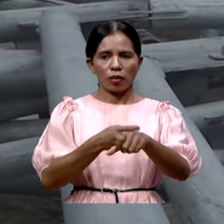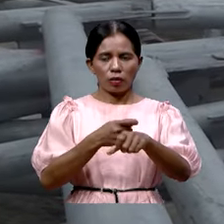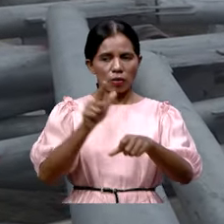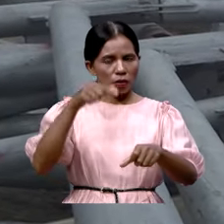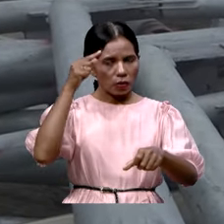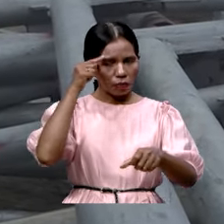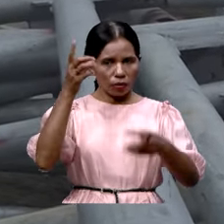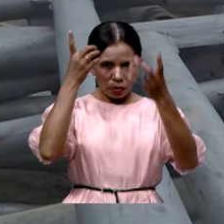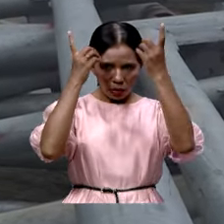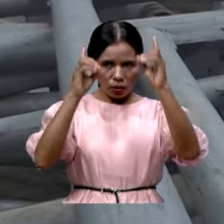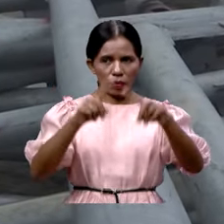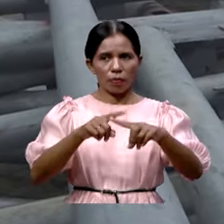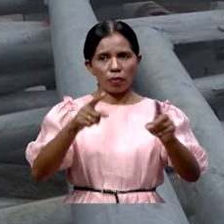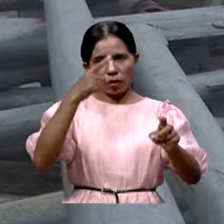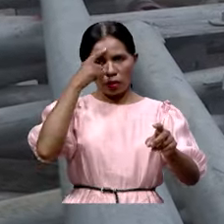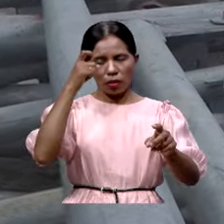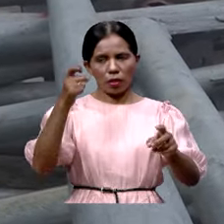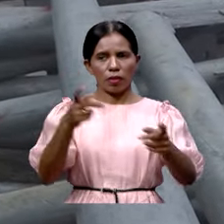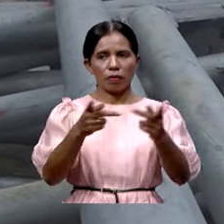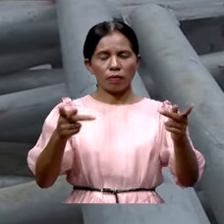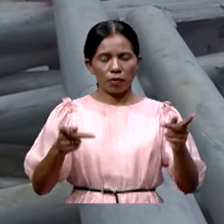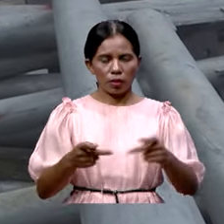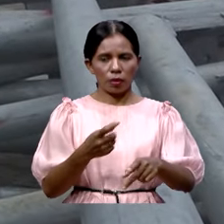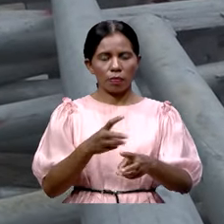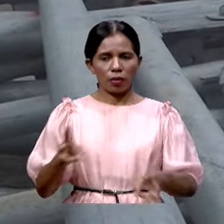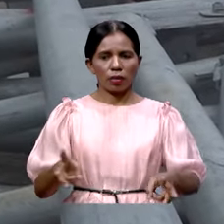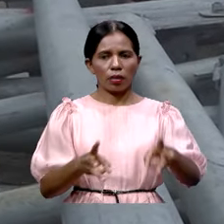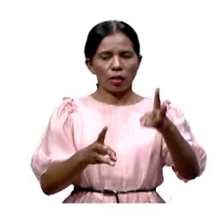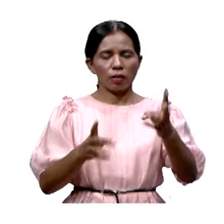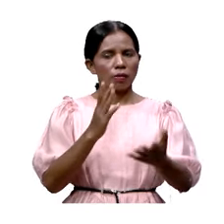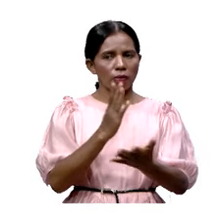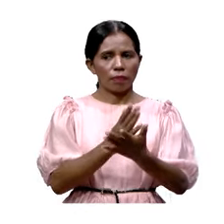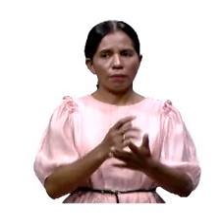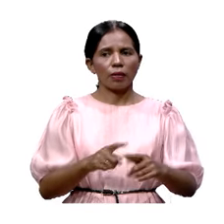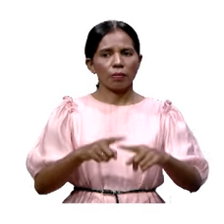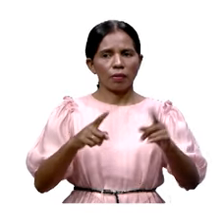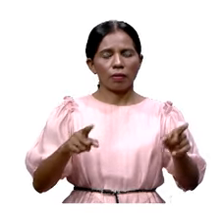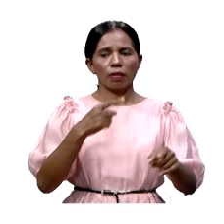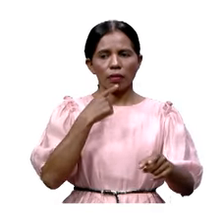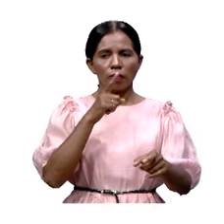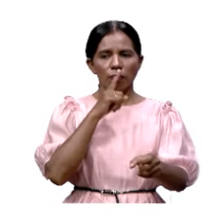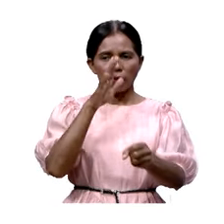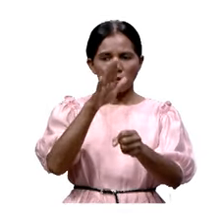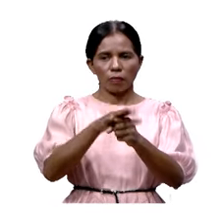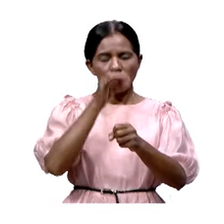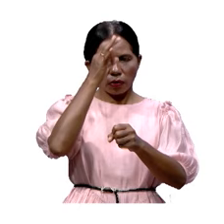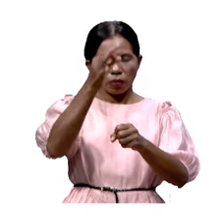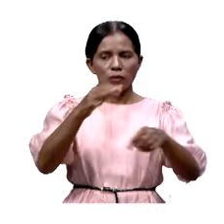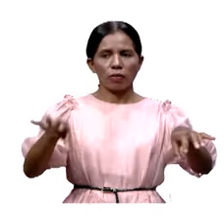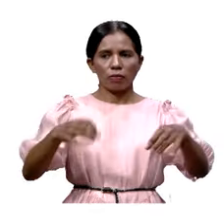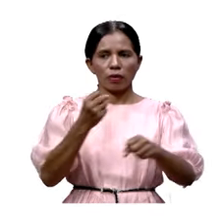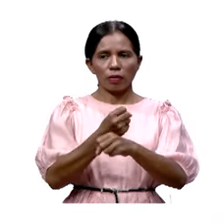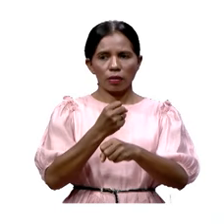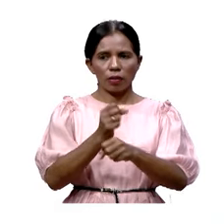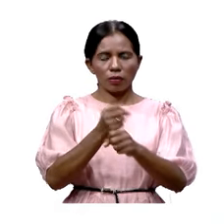governo termina, mas também a condição clima na estrada mas impede. Mas bem, engenheiro ne promete para o serviço uma casa lutando